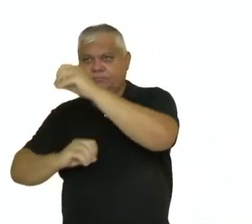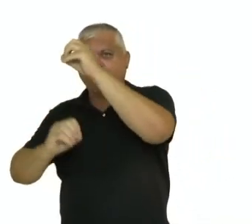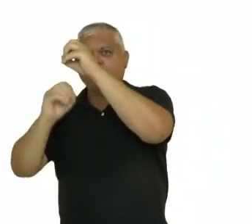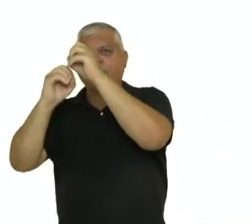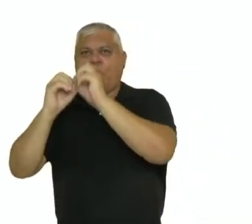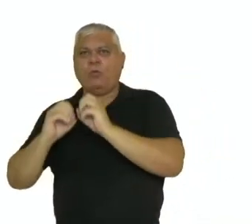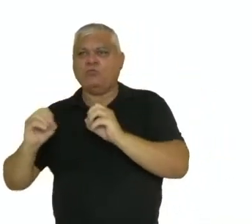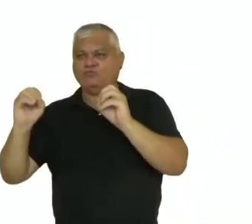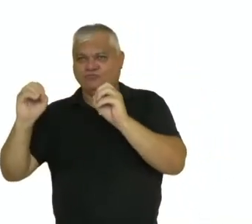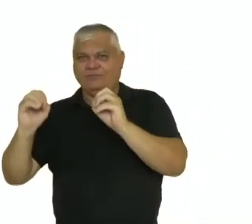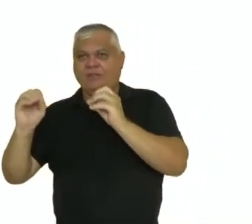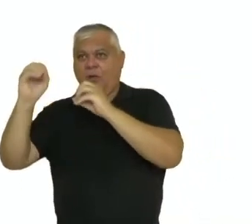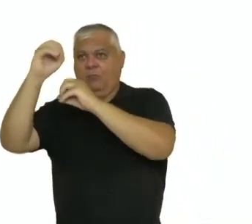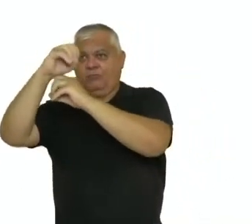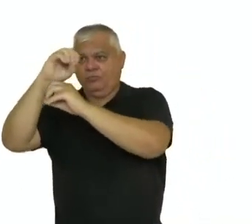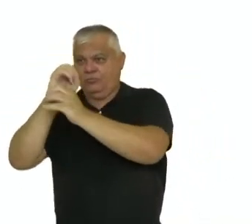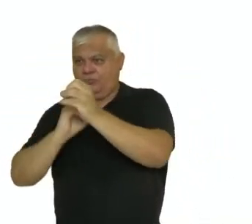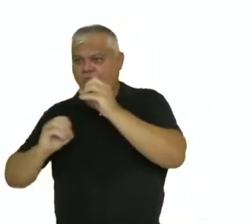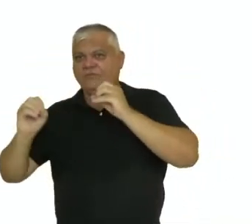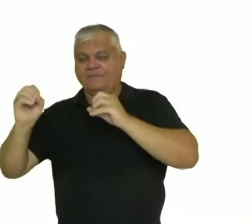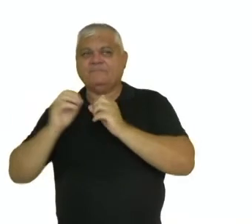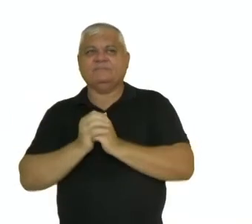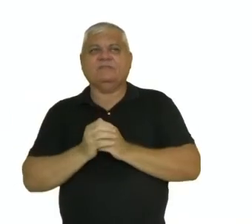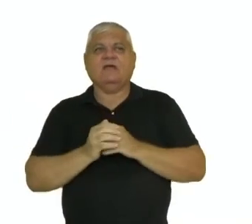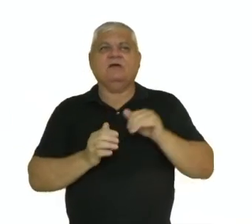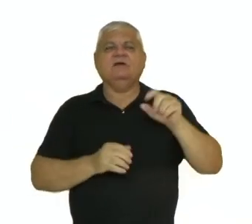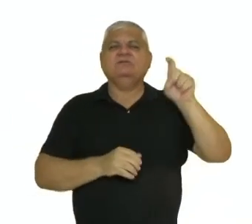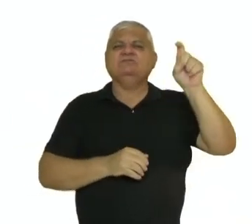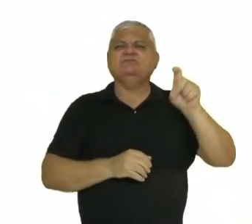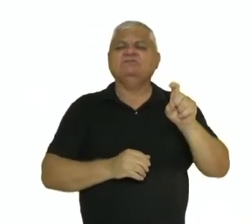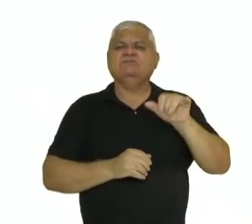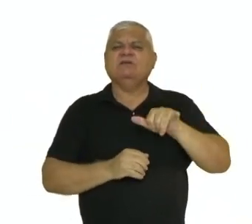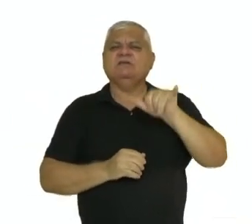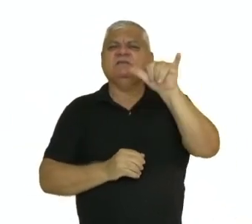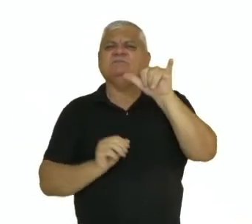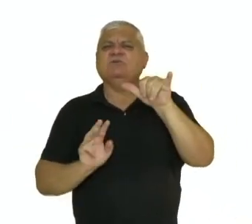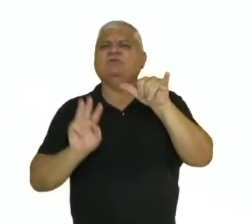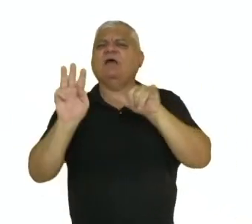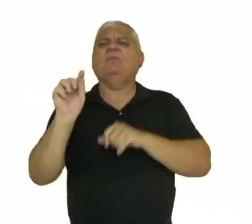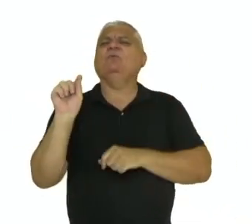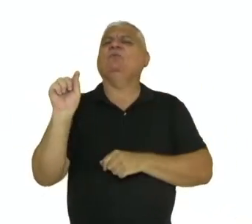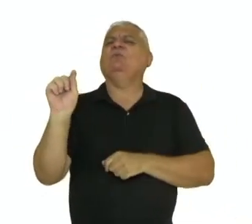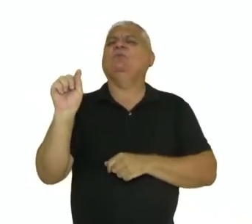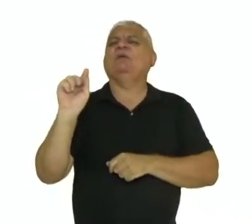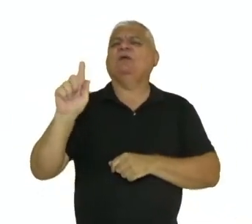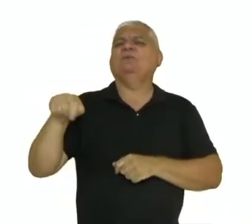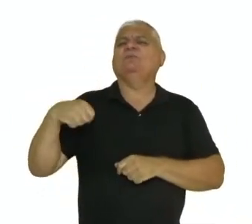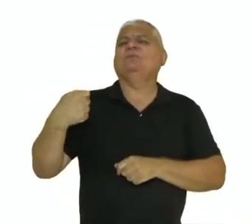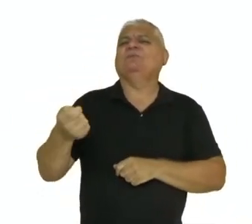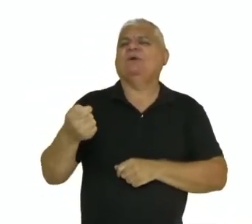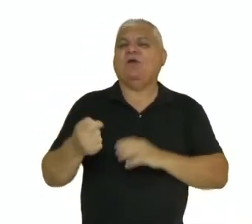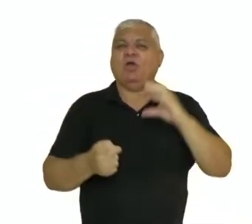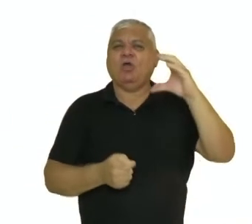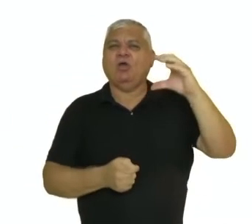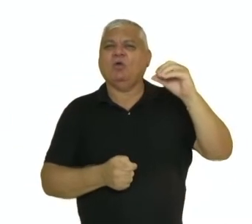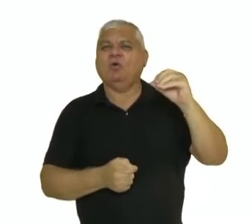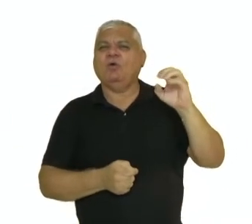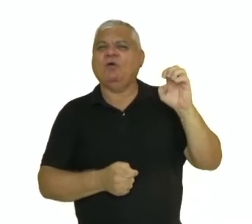você substitua as letras X, Y e W por, né, coeficientes de maneira